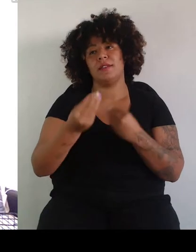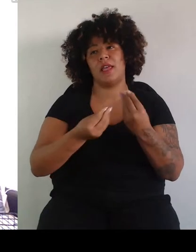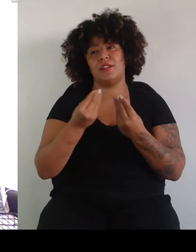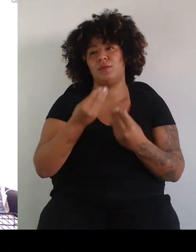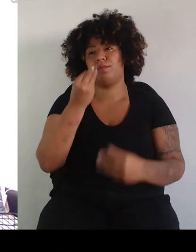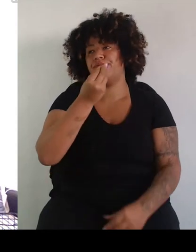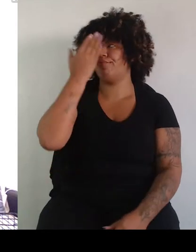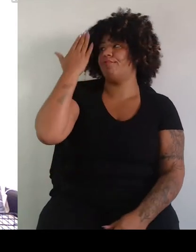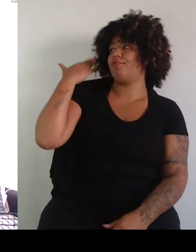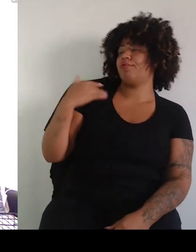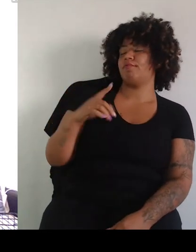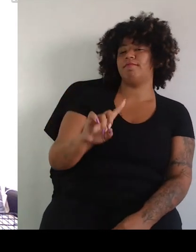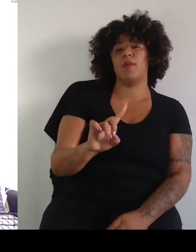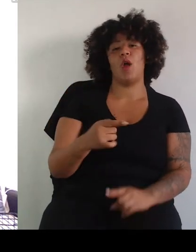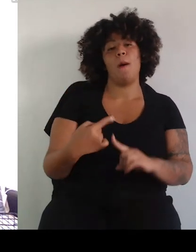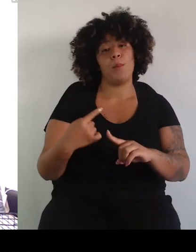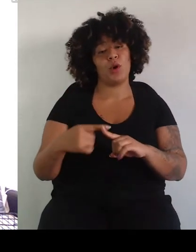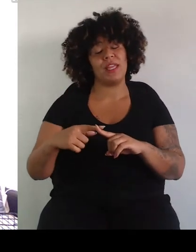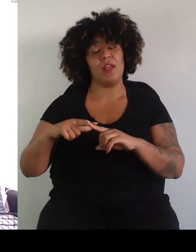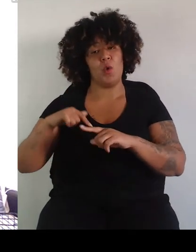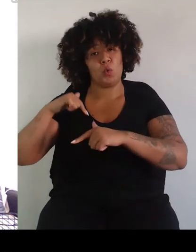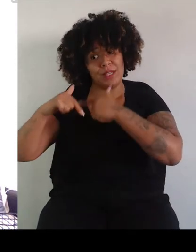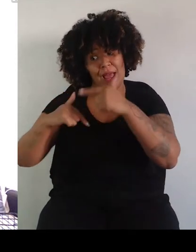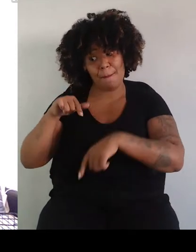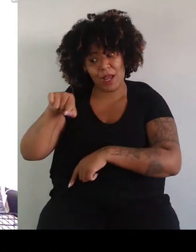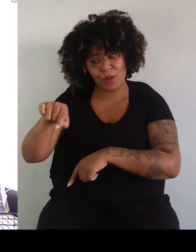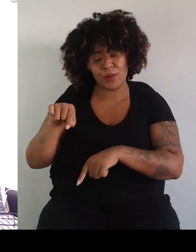de fato o trabalho dele é muito Profético